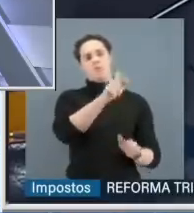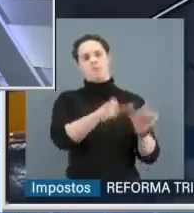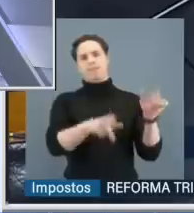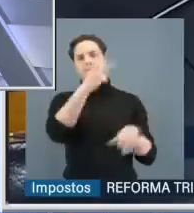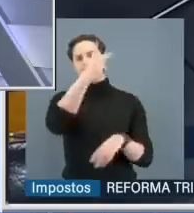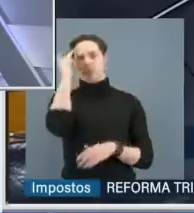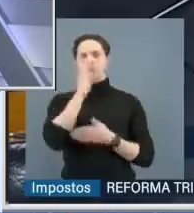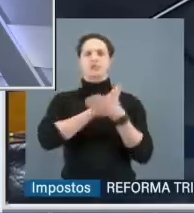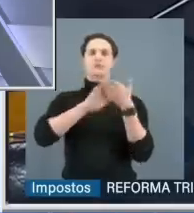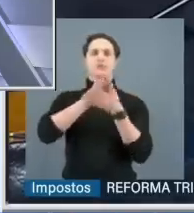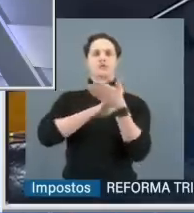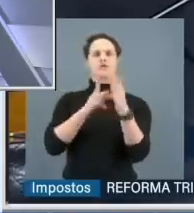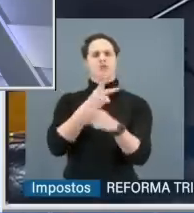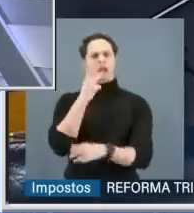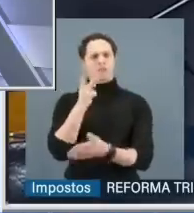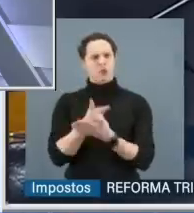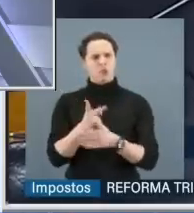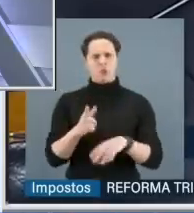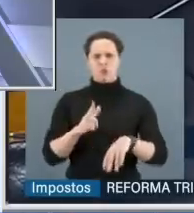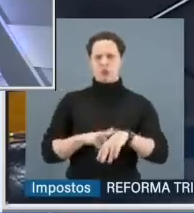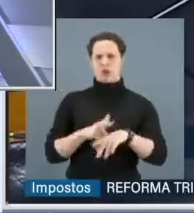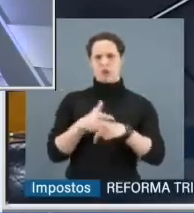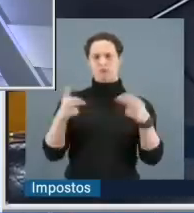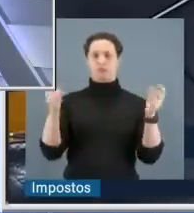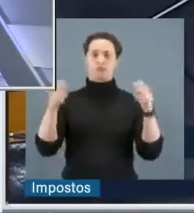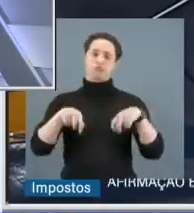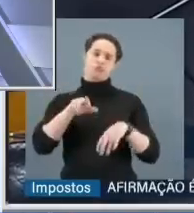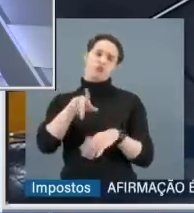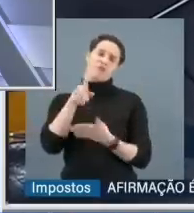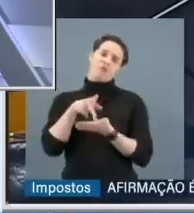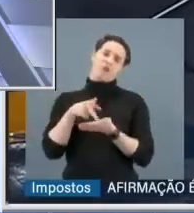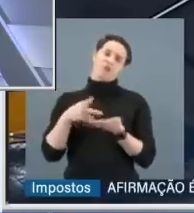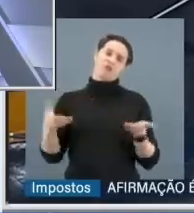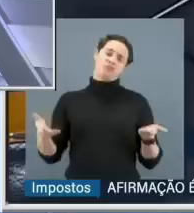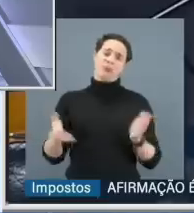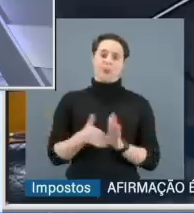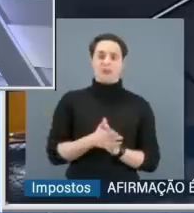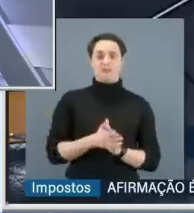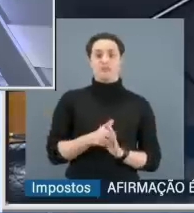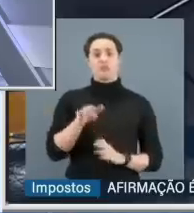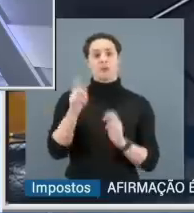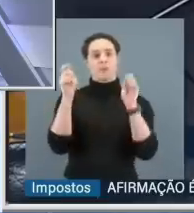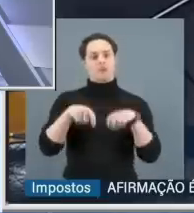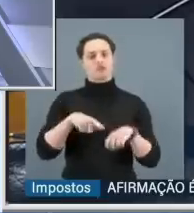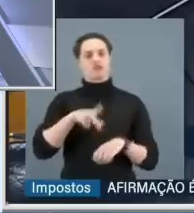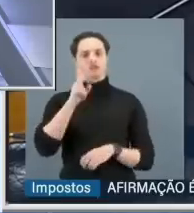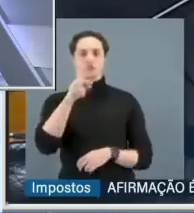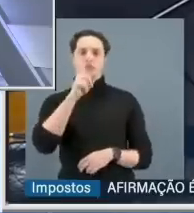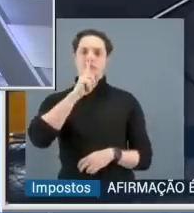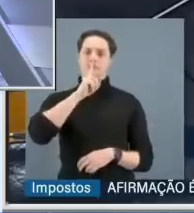que nós estamos assistindo nesse momento é uma sessão de abuso contra o Mauro